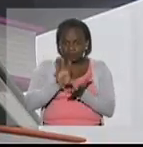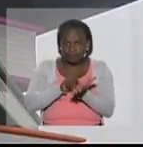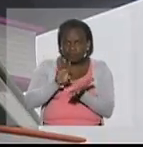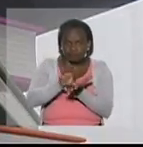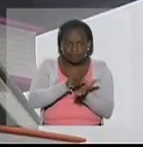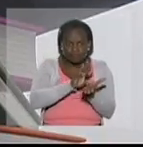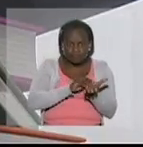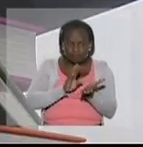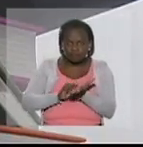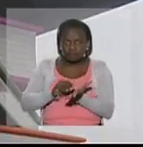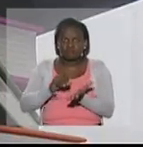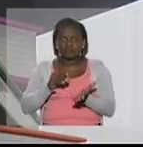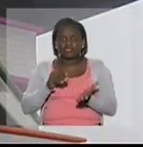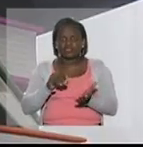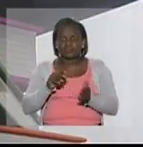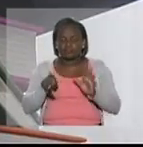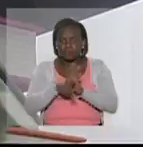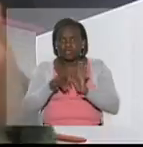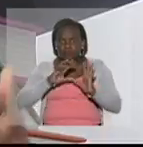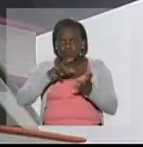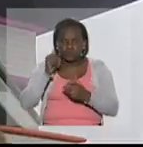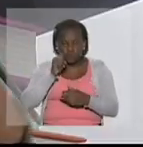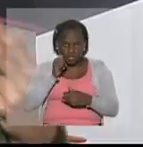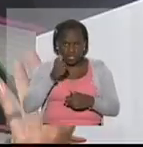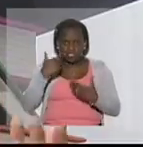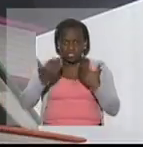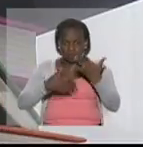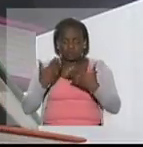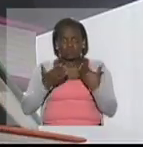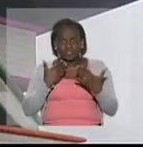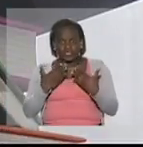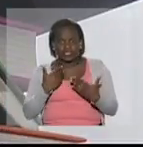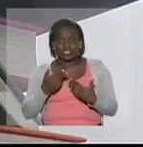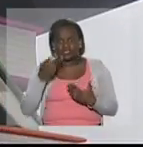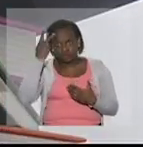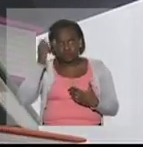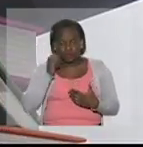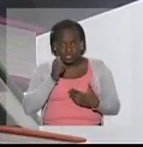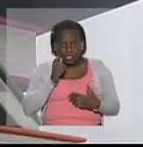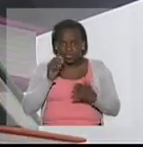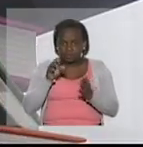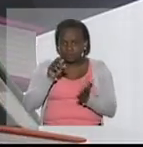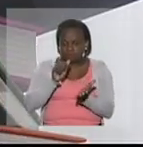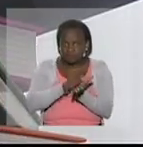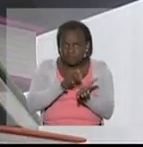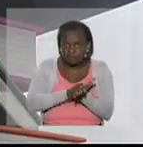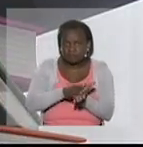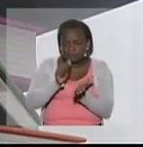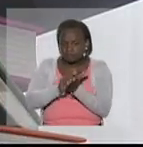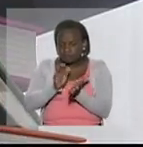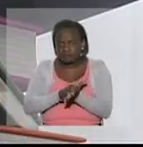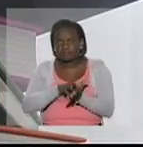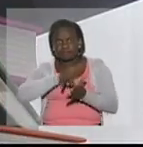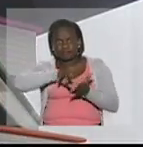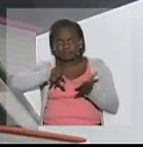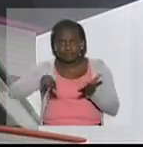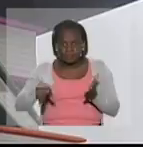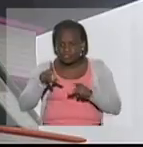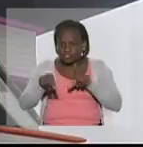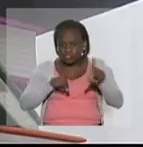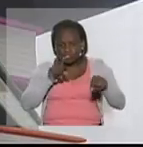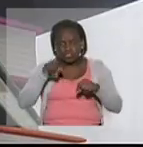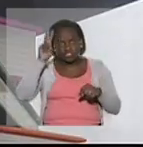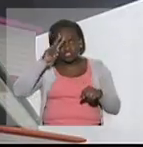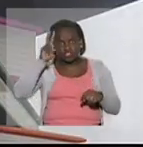copilação quando eu lido com o universo feminino para dialogar sobre o universo feminino eu copio eu eu vou